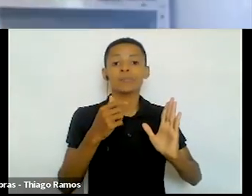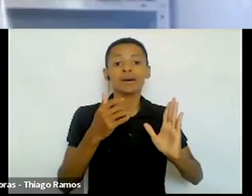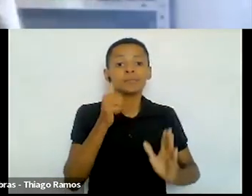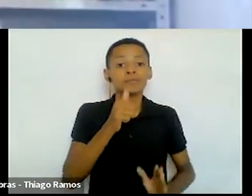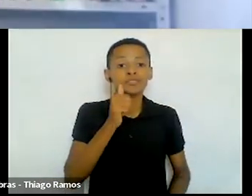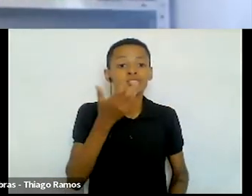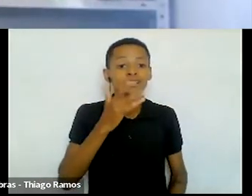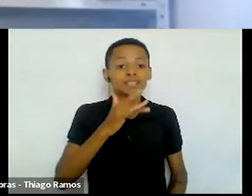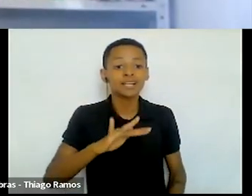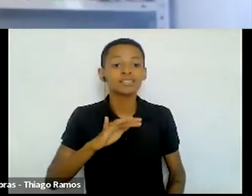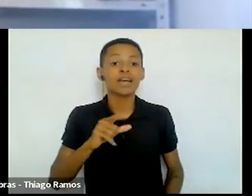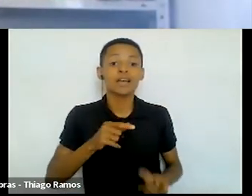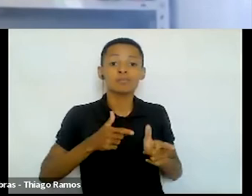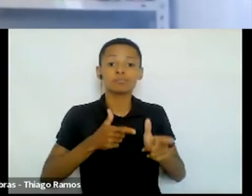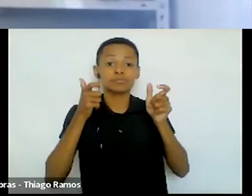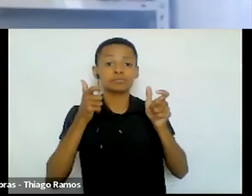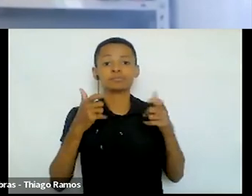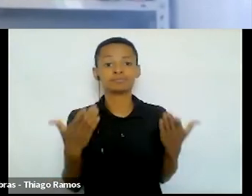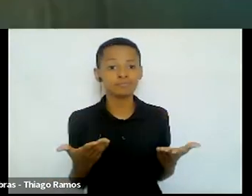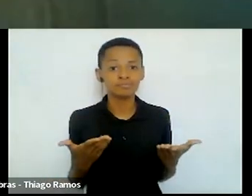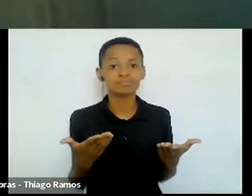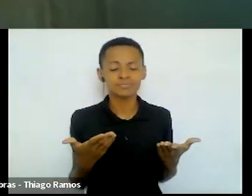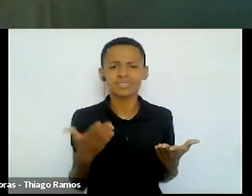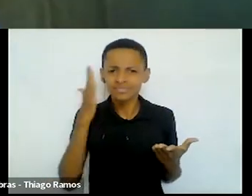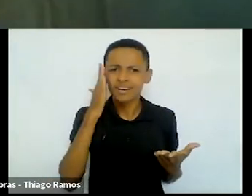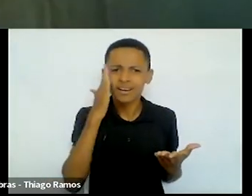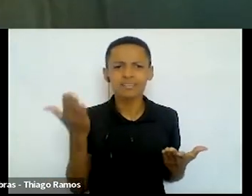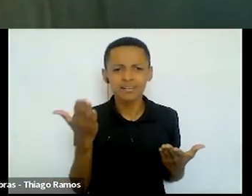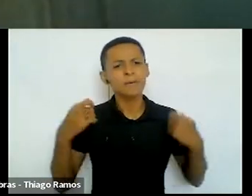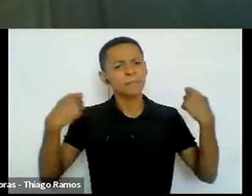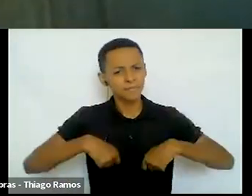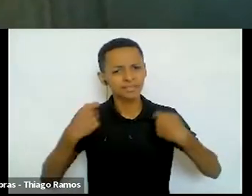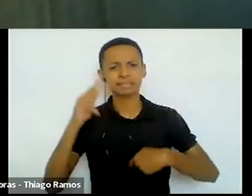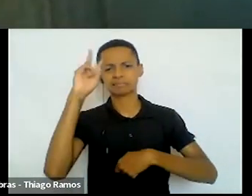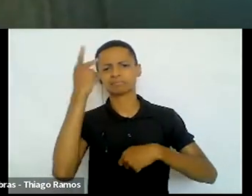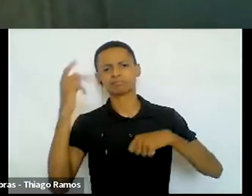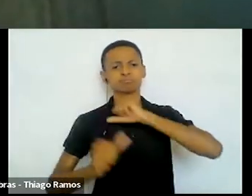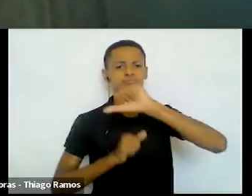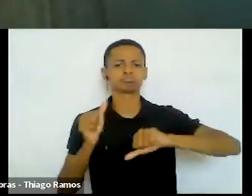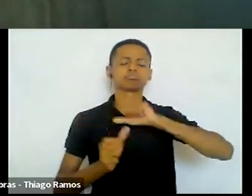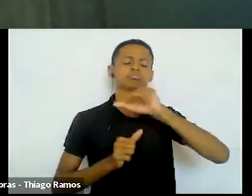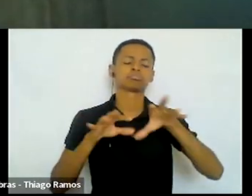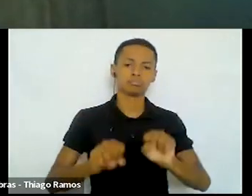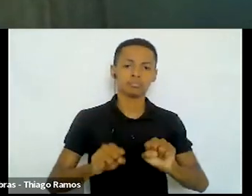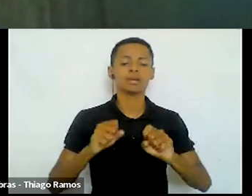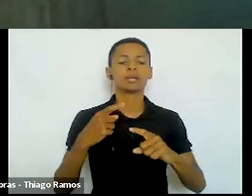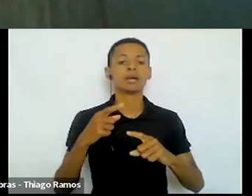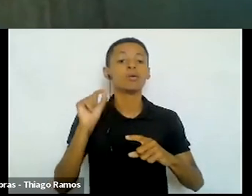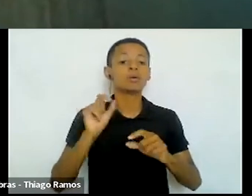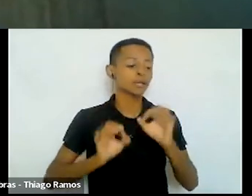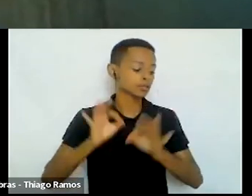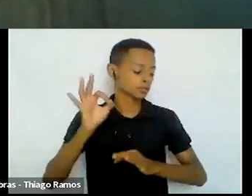Sim. Sabe? Então, é isso, assim, eu acho que a gente precisa radicalizar, sim, e radicalizar significa justamente